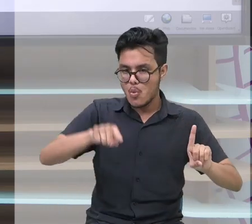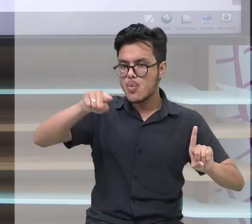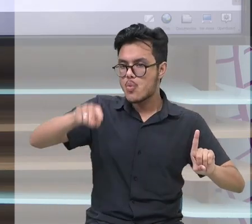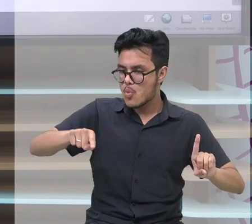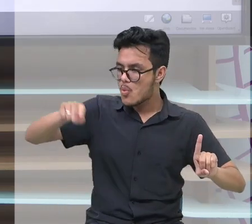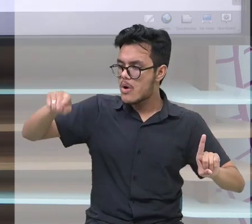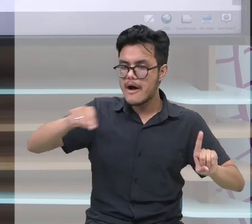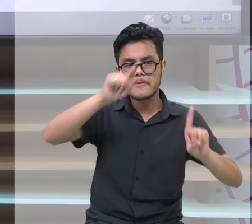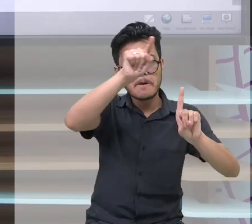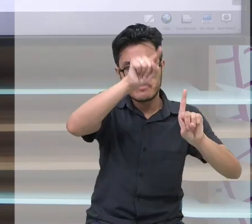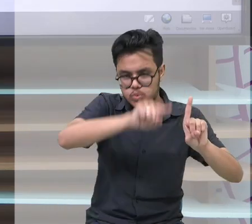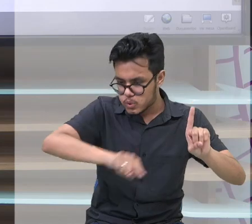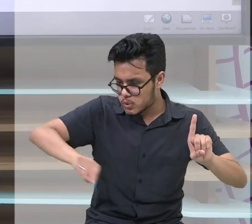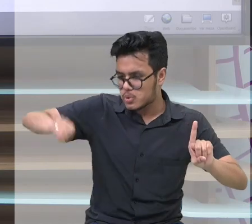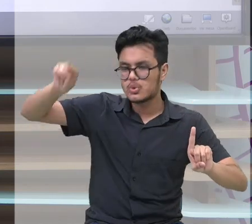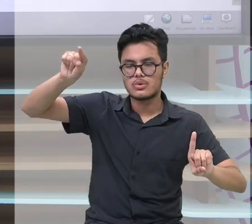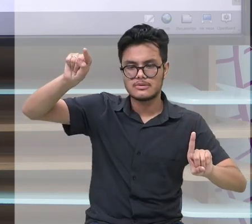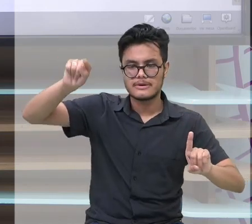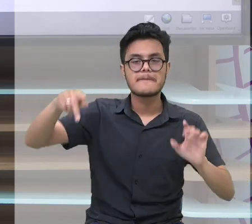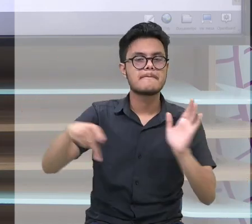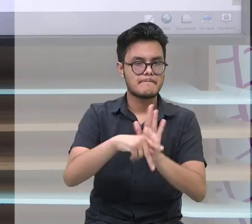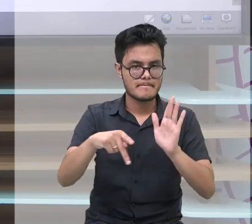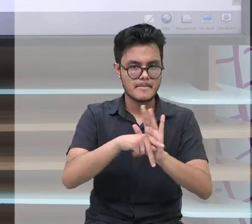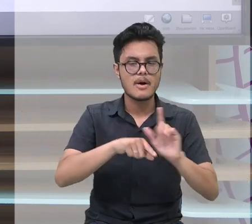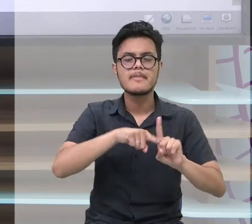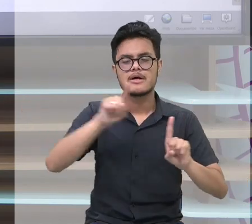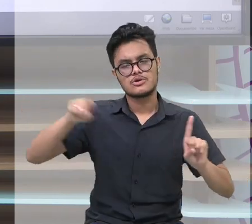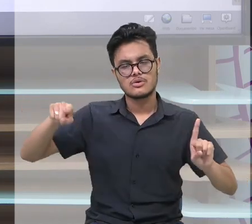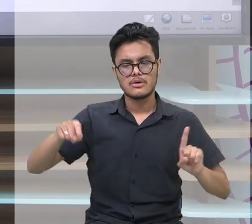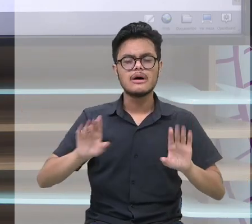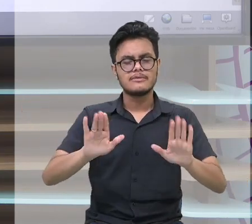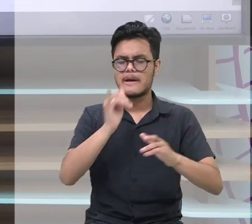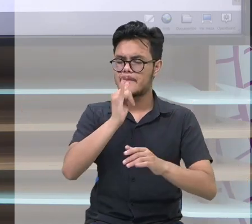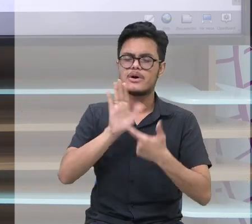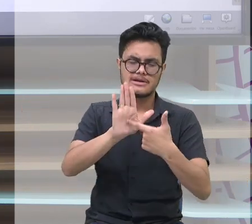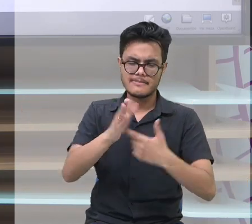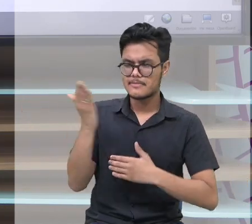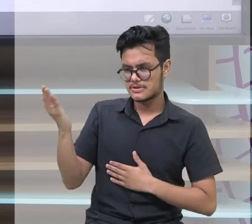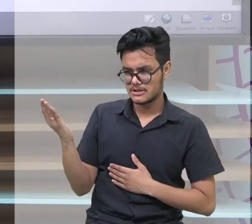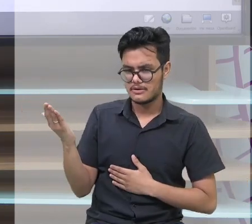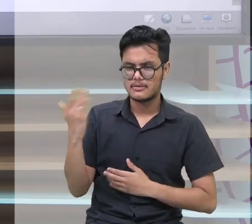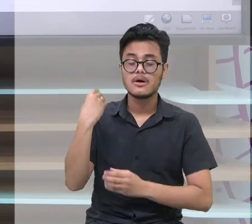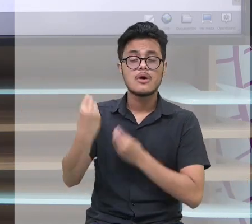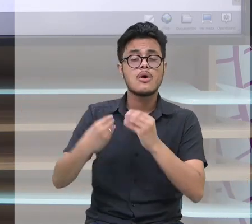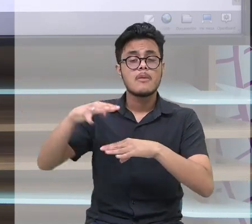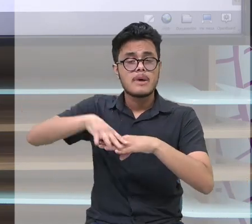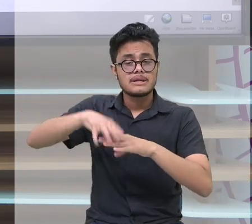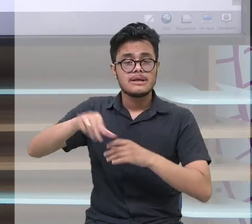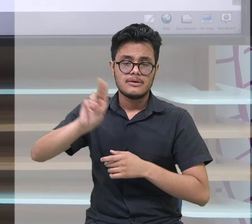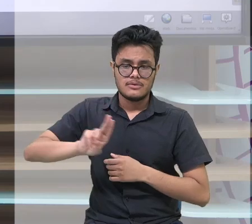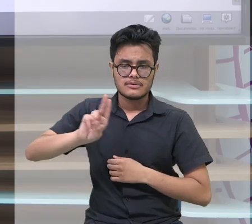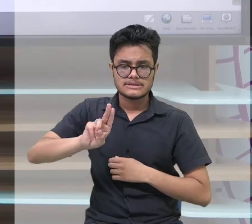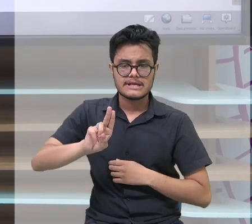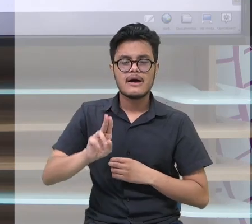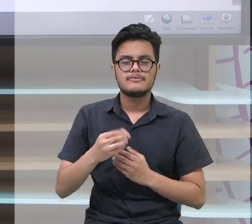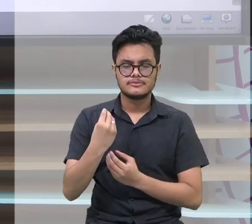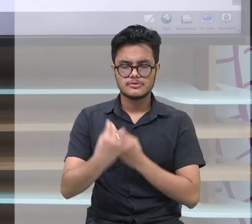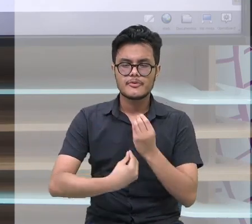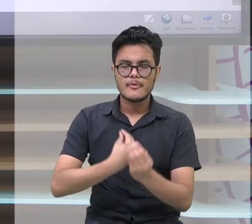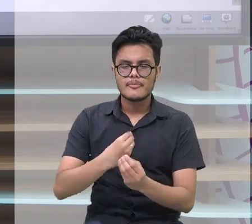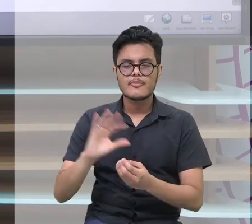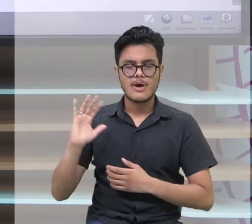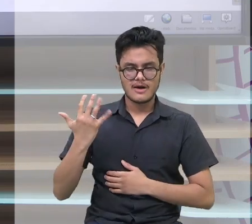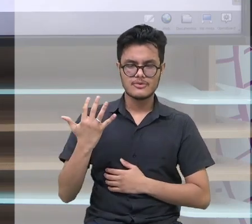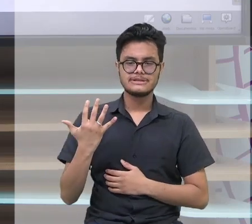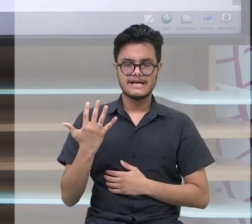muito característica lá no nosso gráfico, tá bom? Estou só dando alguns exemplos para vocês de como que a função exponencial funciona